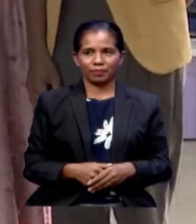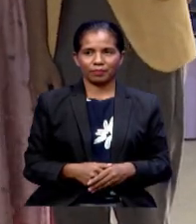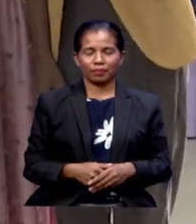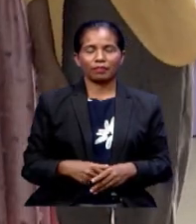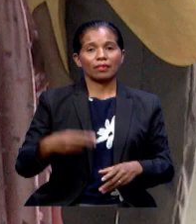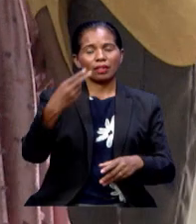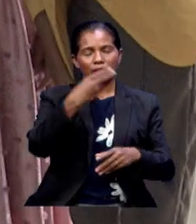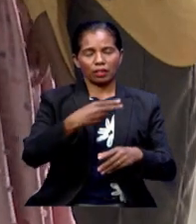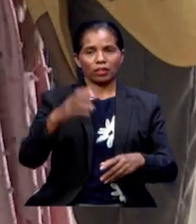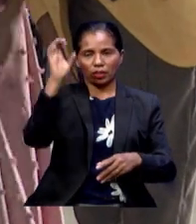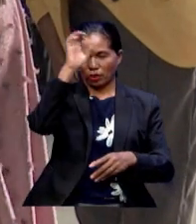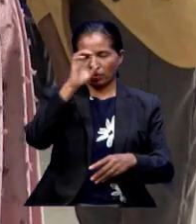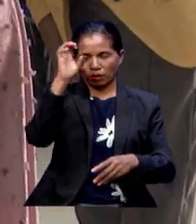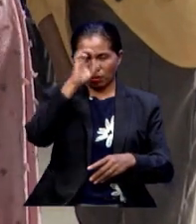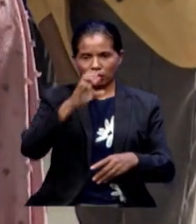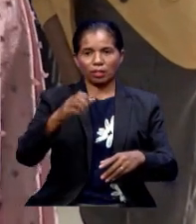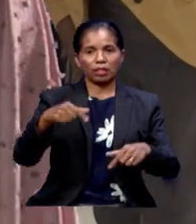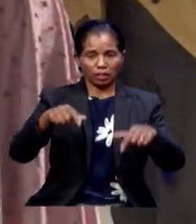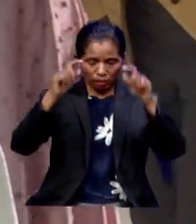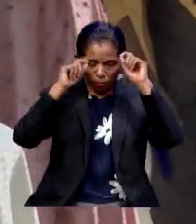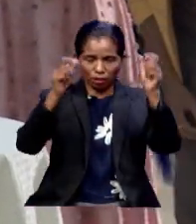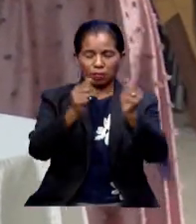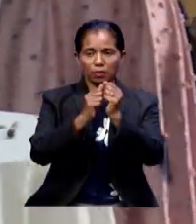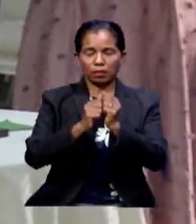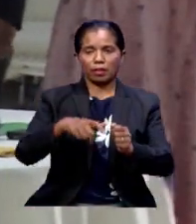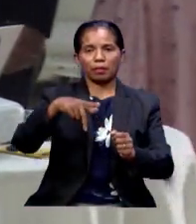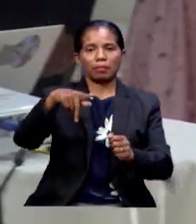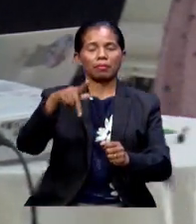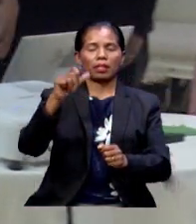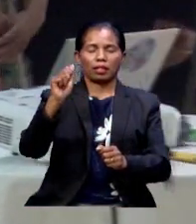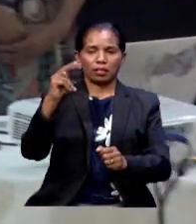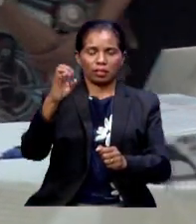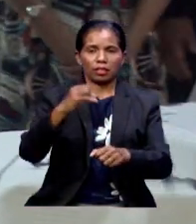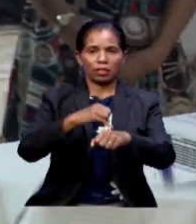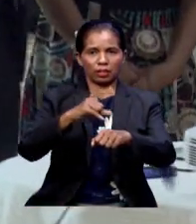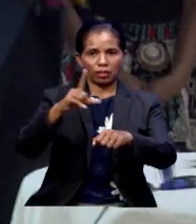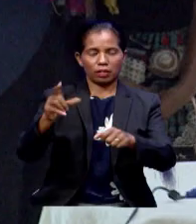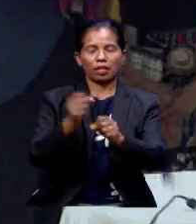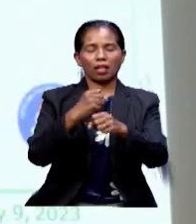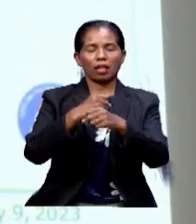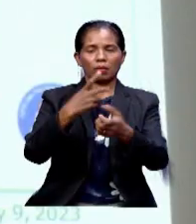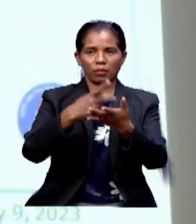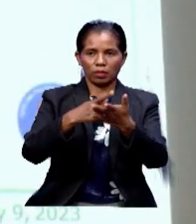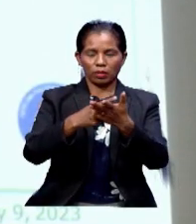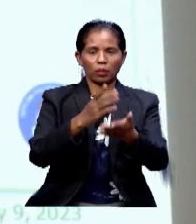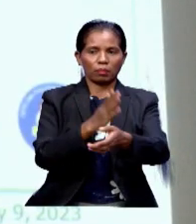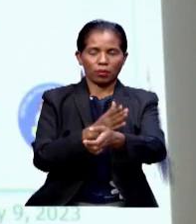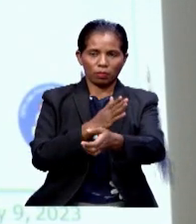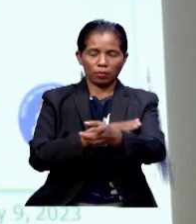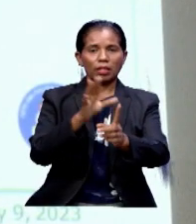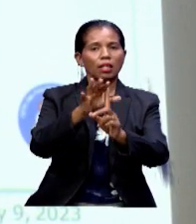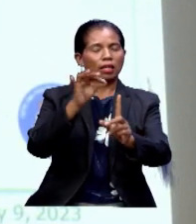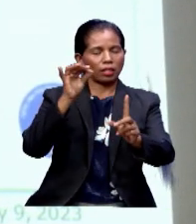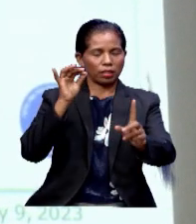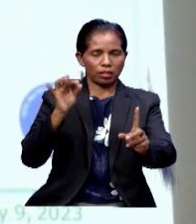Quinta-ne, União Europeia e Timor-Leste, junto com o Plano Internacional e Timor-Leste, lança projeto para promover eleição